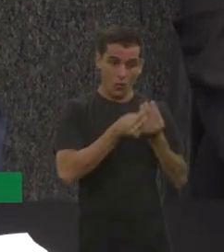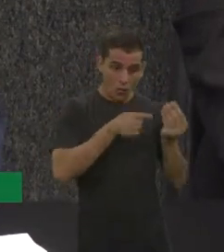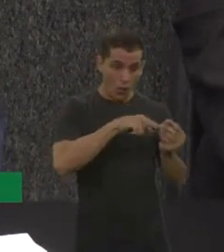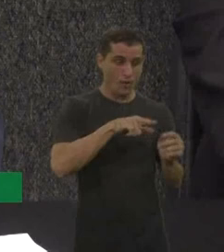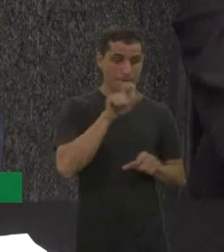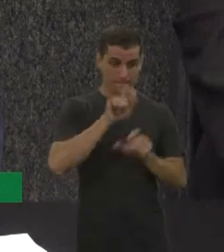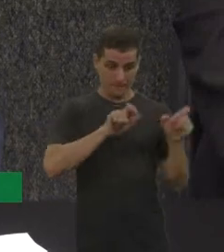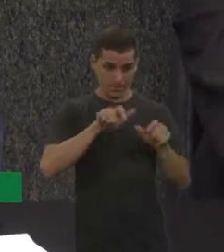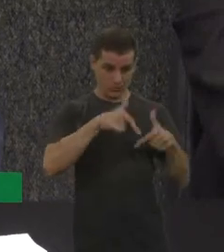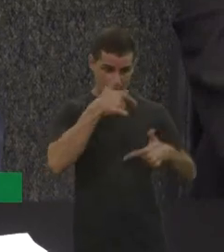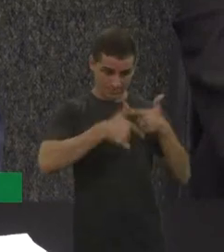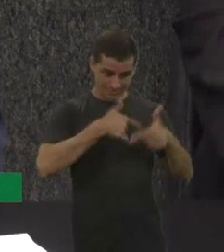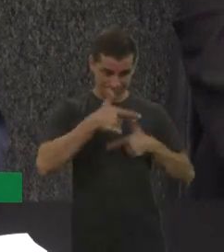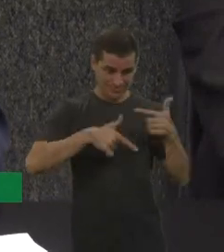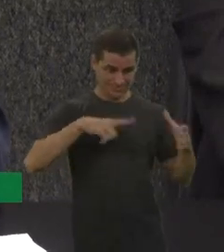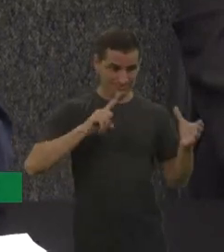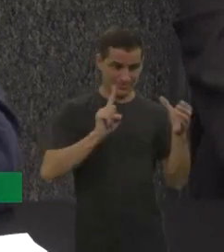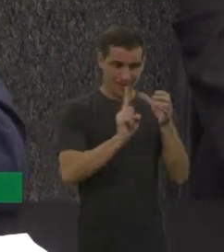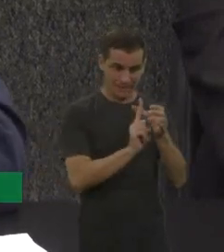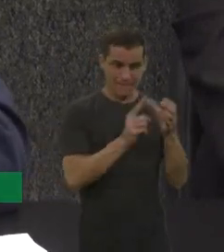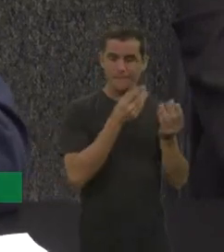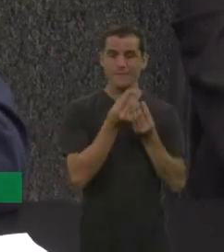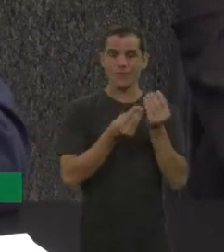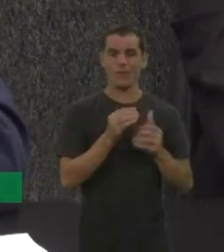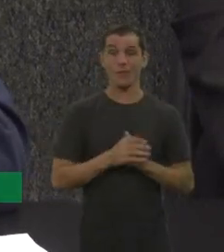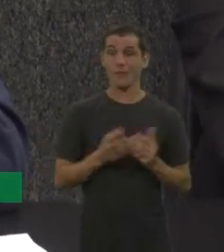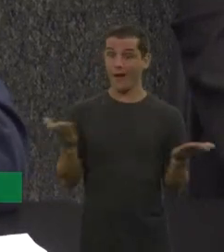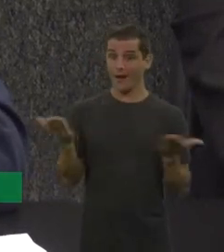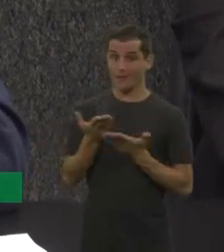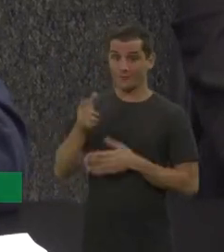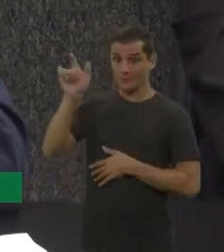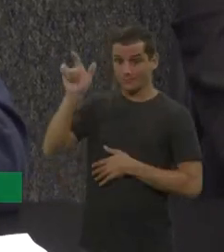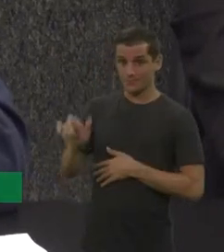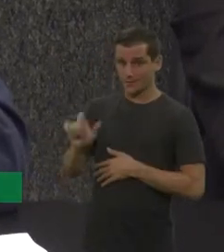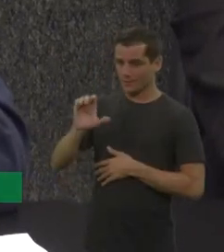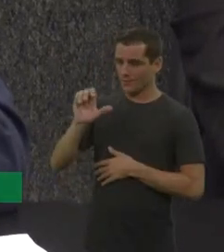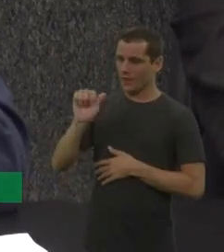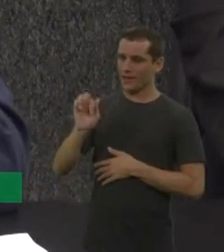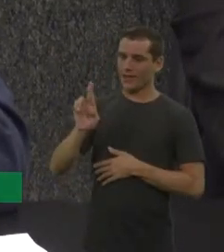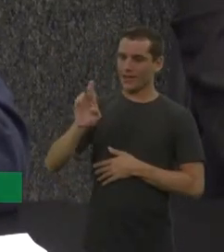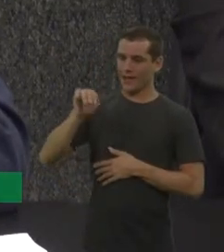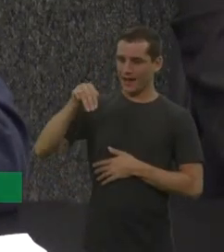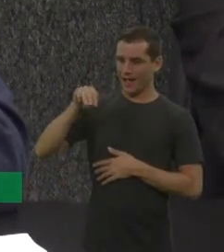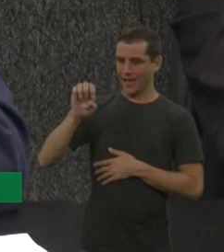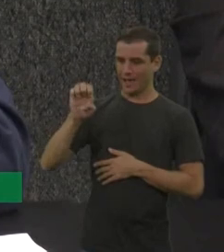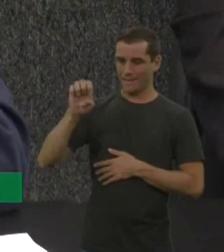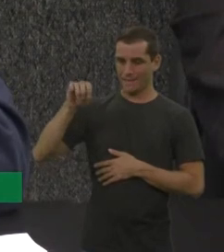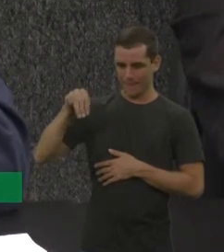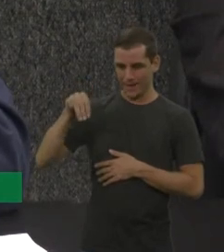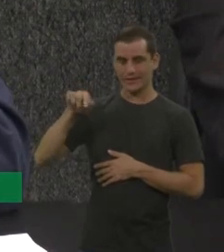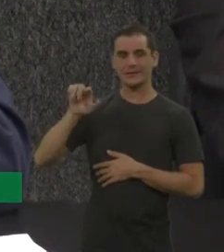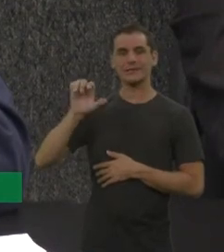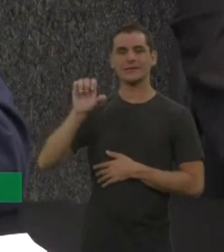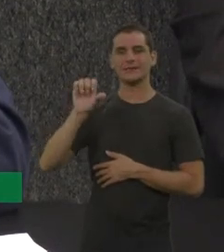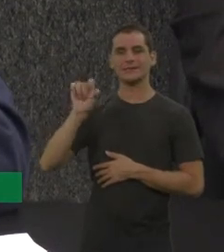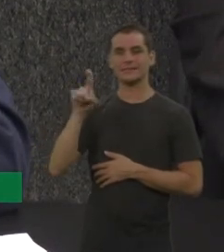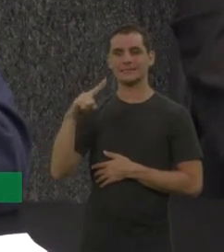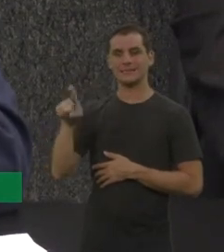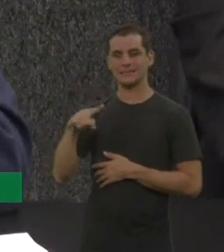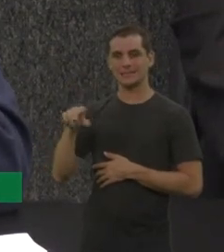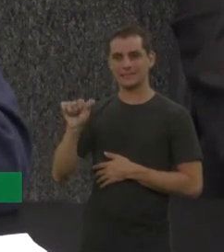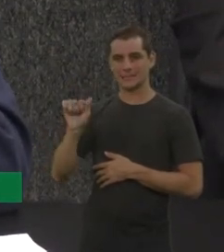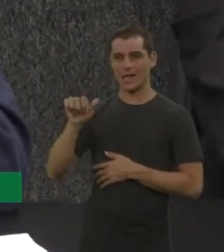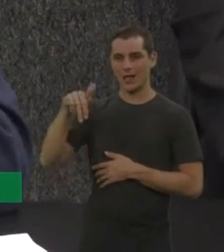a palavra à doutora Carmen Zanotto, forte lajeana e que está com a saúde de